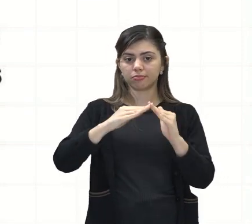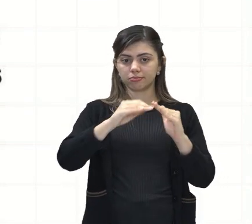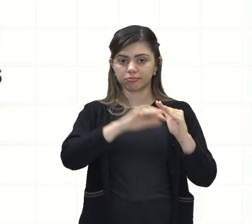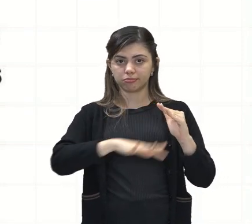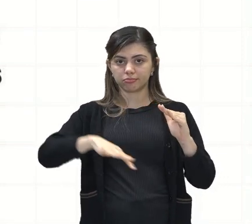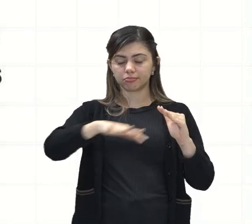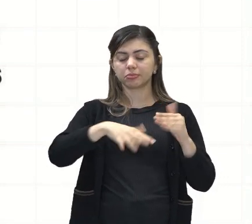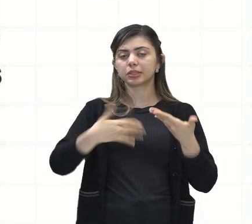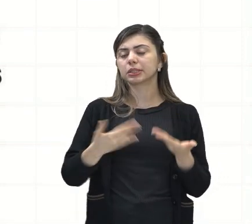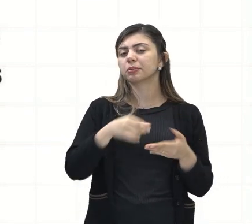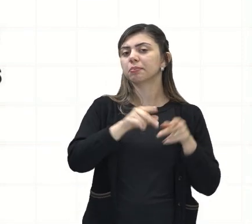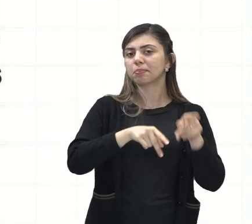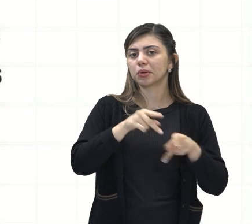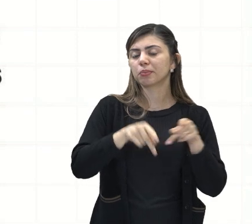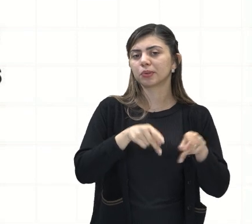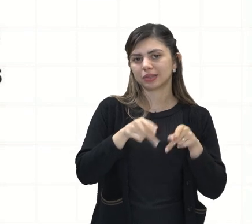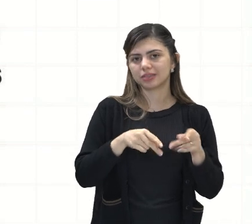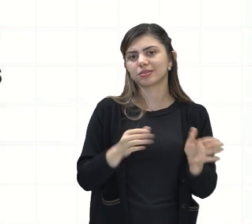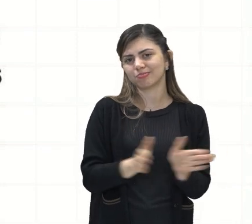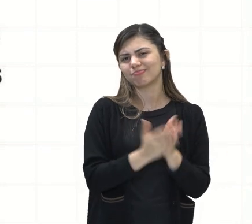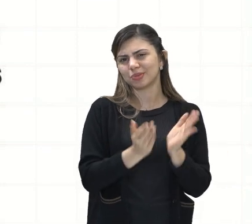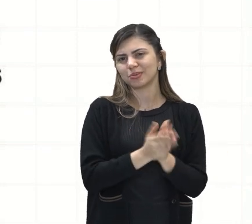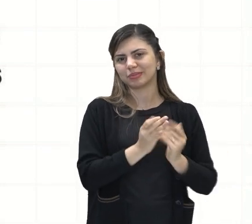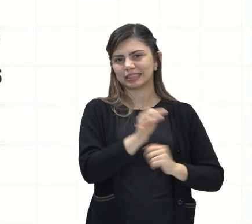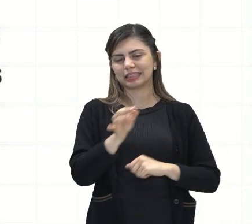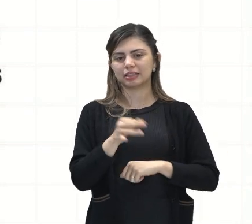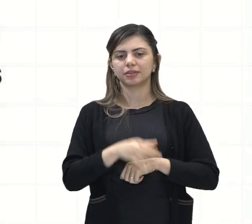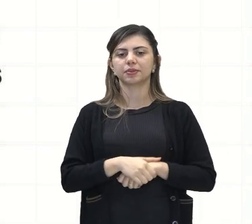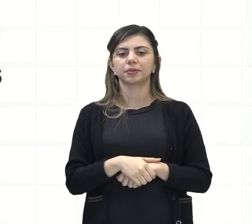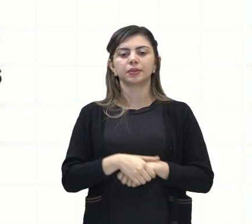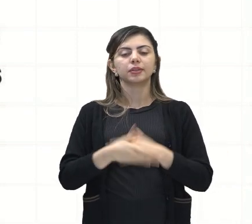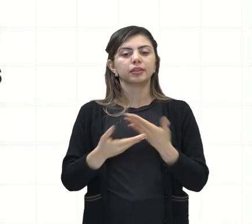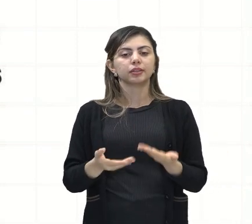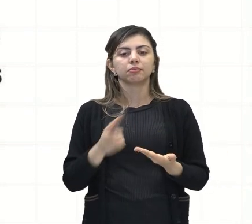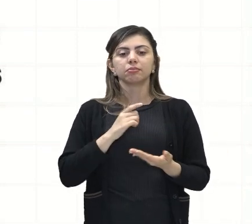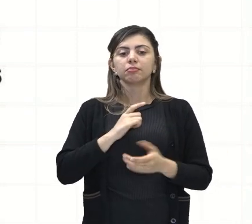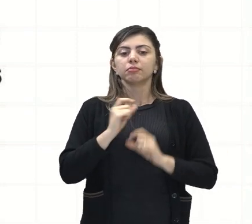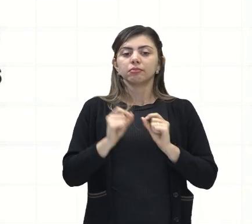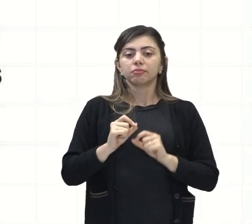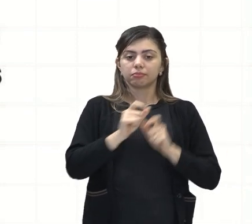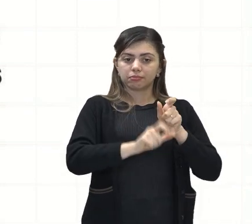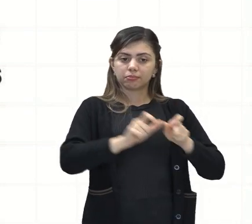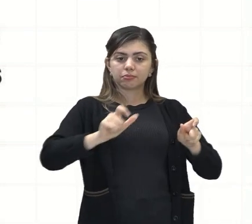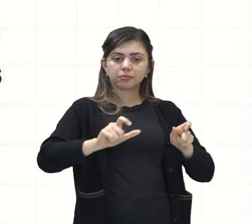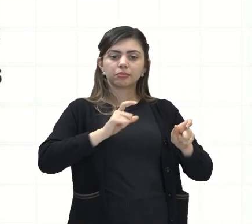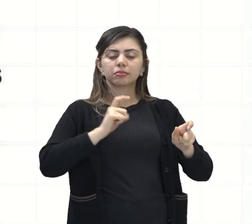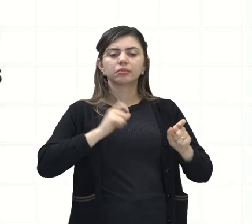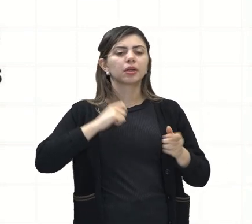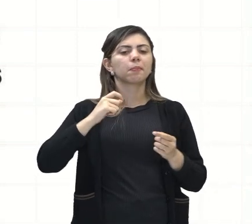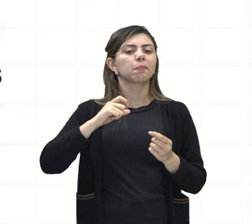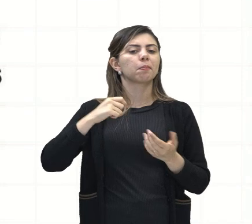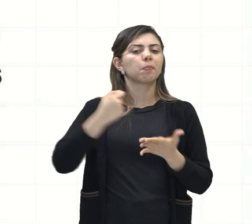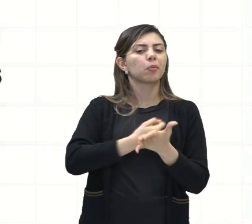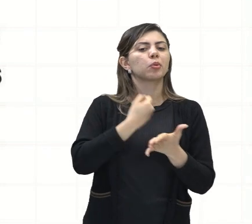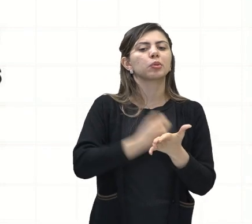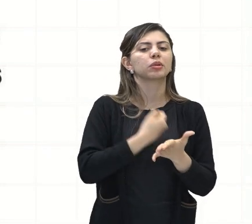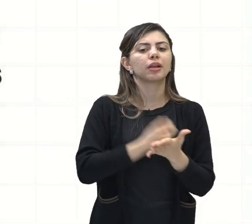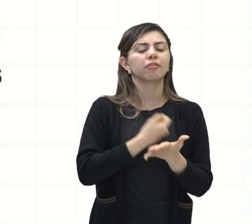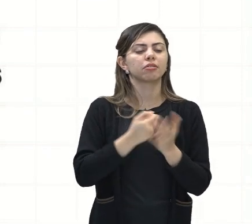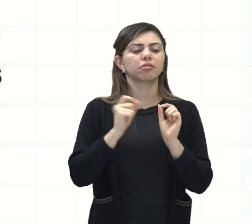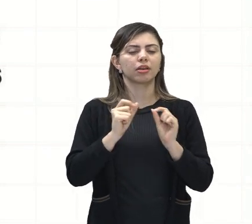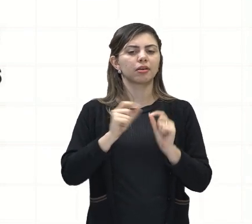essa população mais empobrecida. Seus integrantes lutavam pela melhoria de